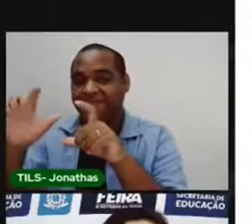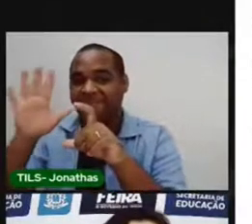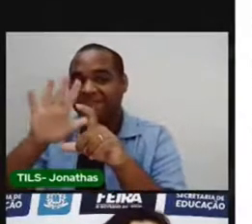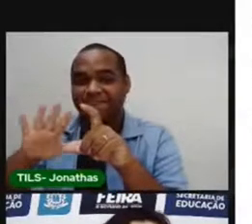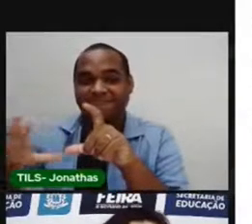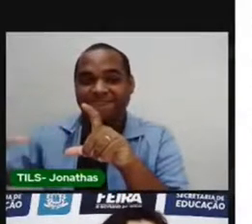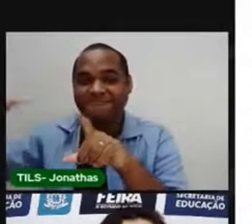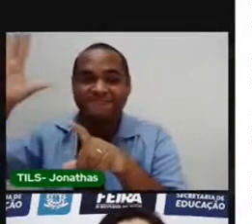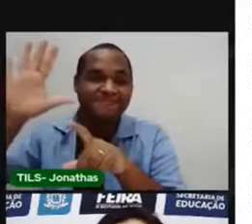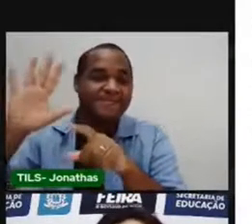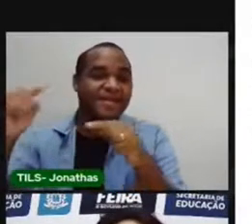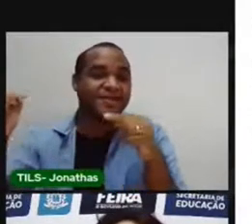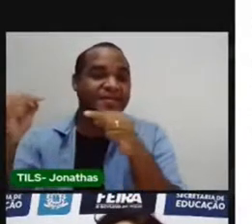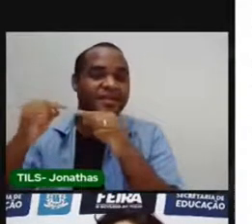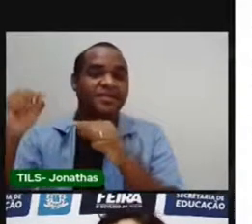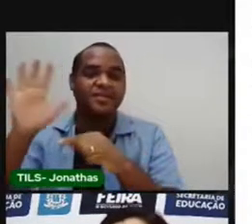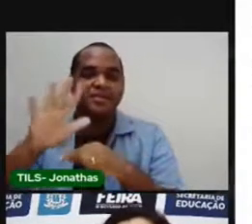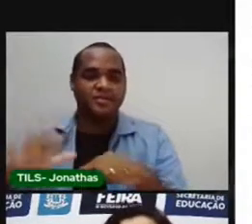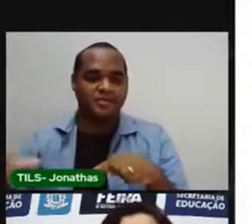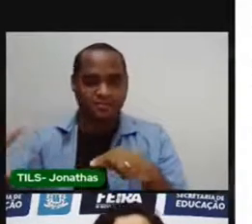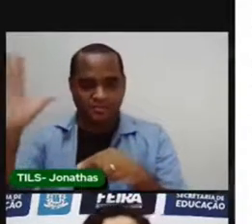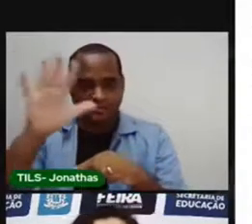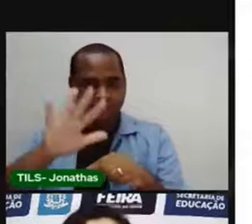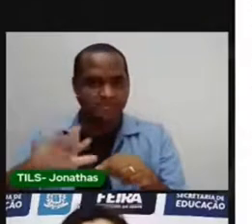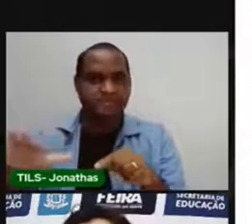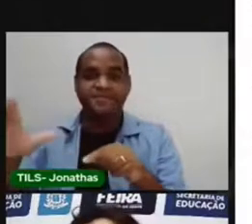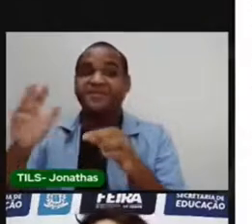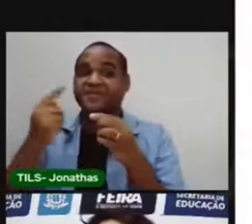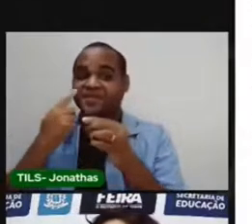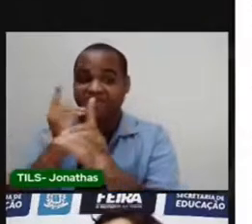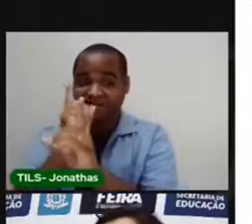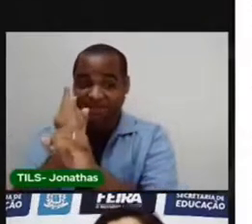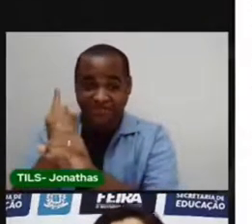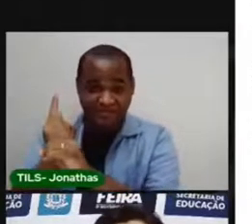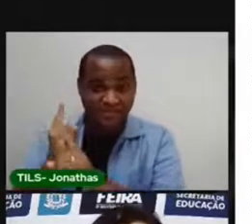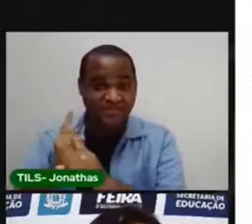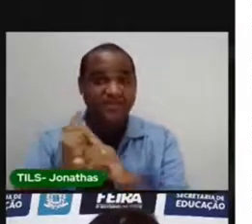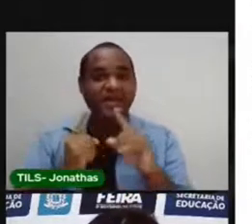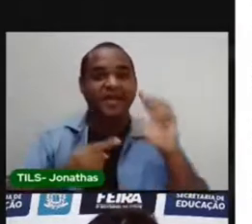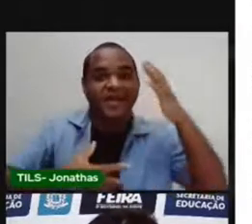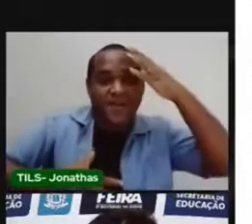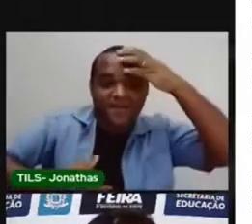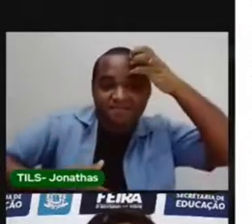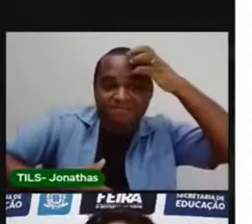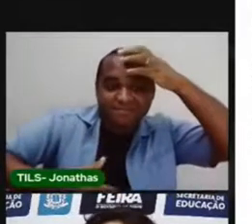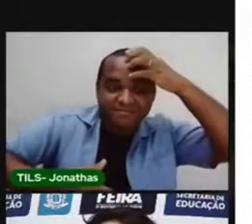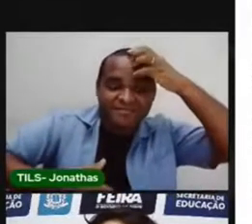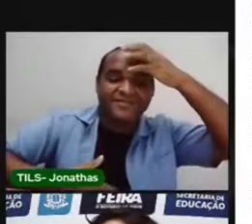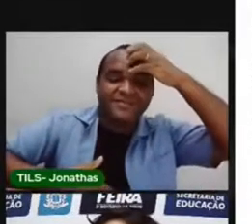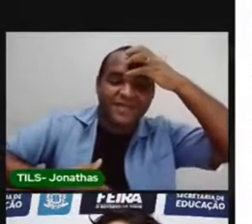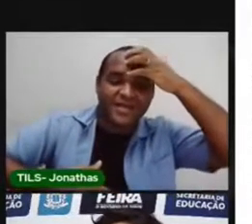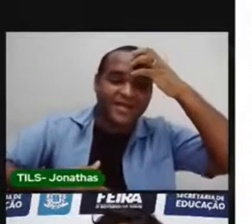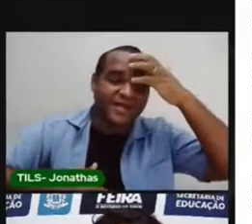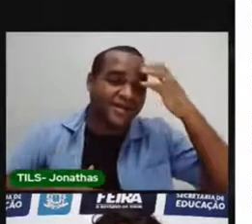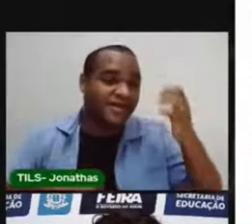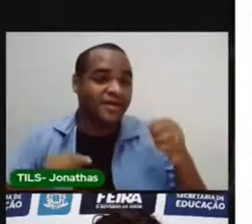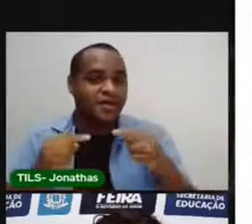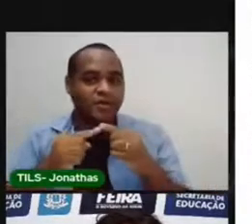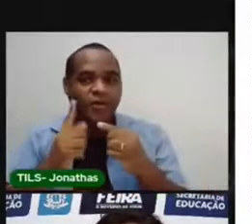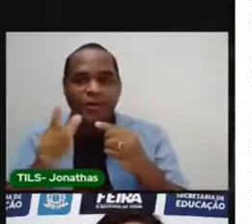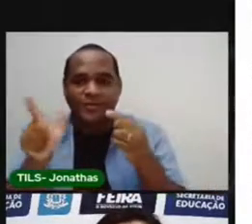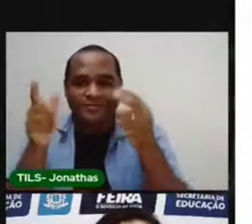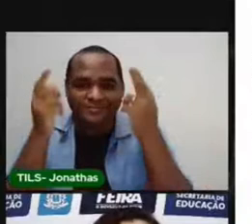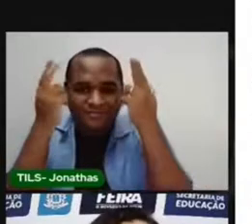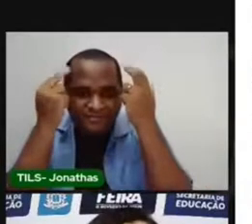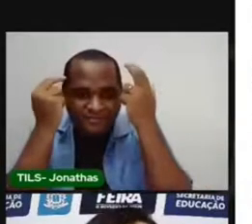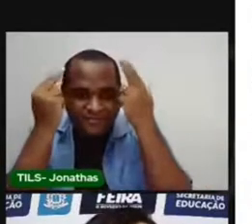imagens. Naquele banco de imagens você vai encontrar um macaco, uma